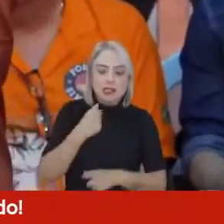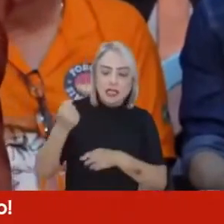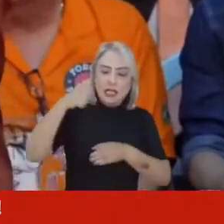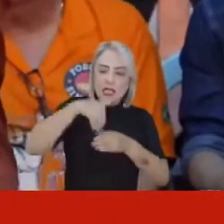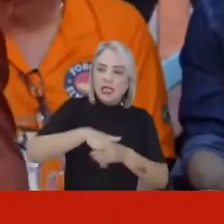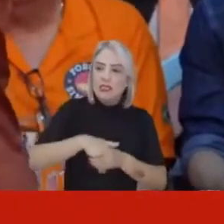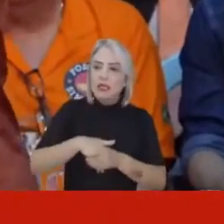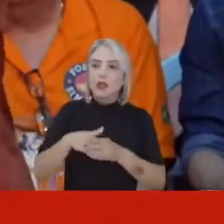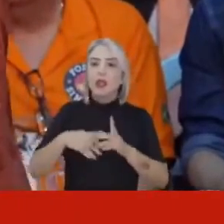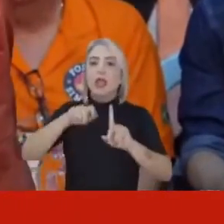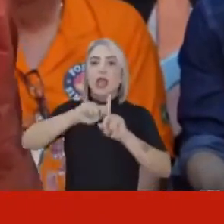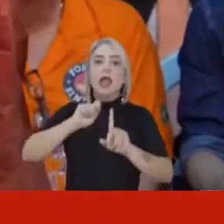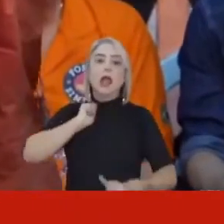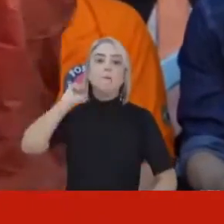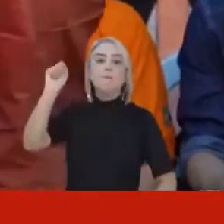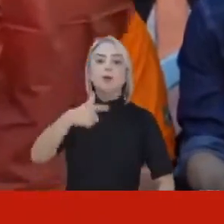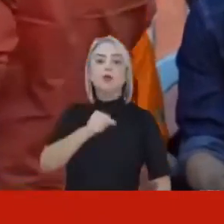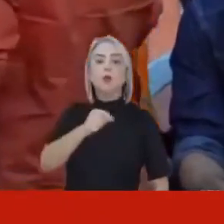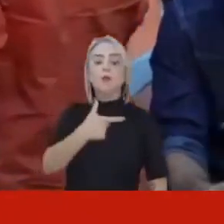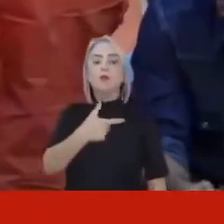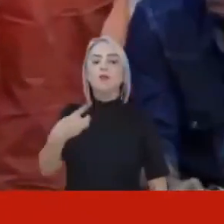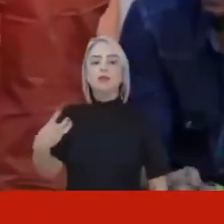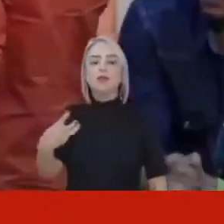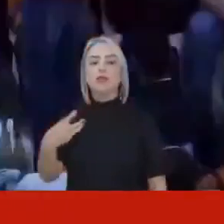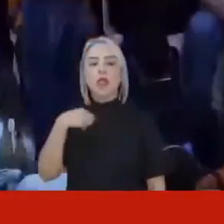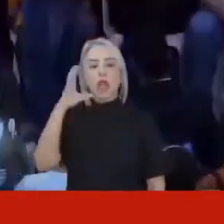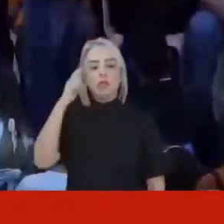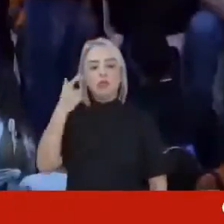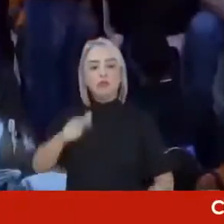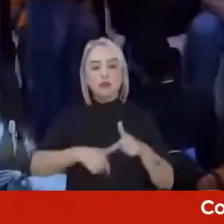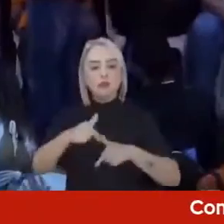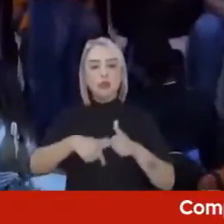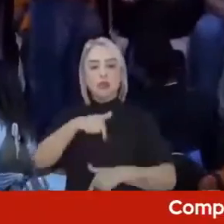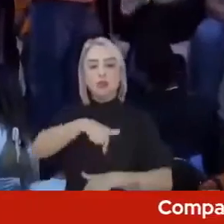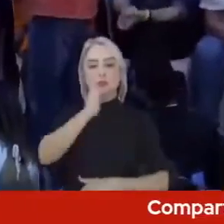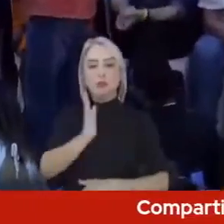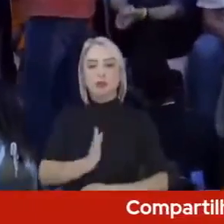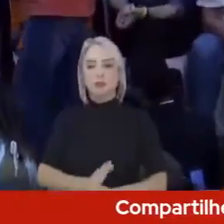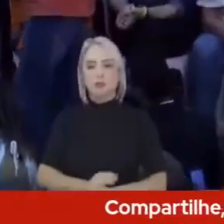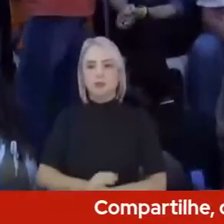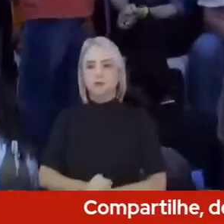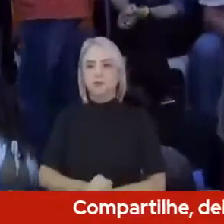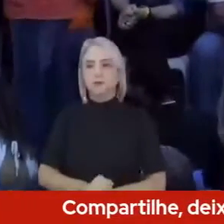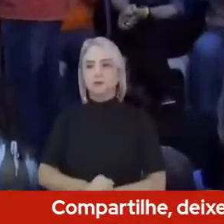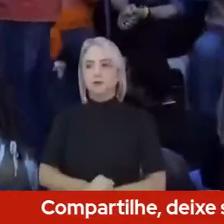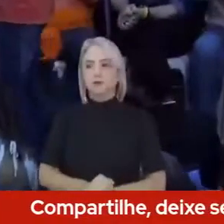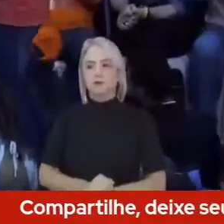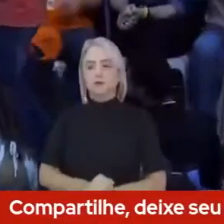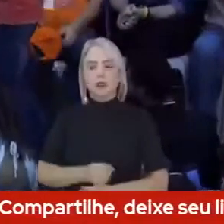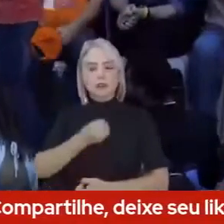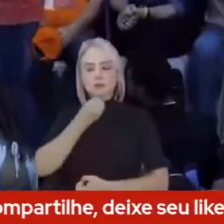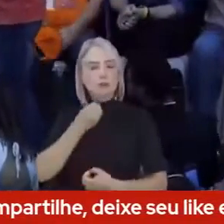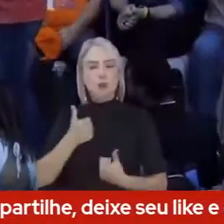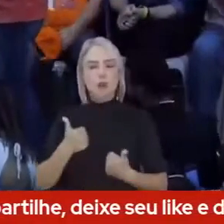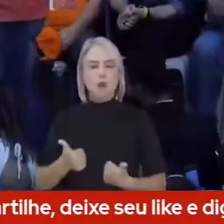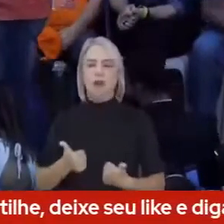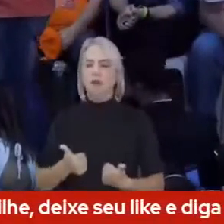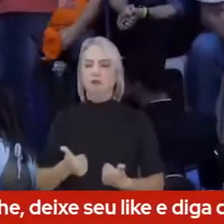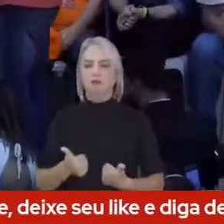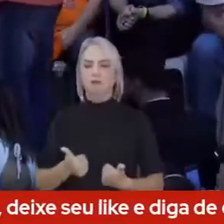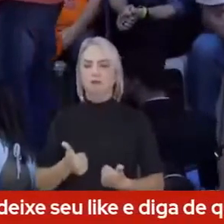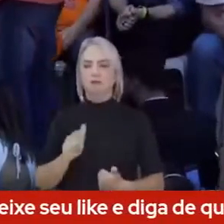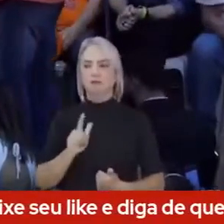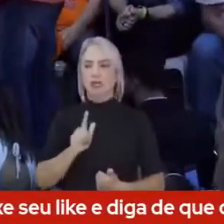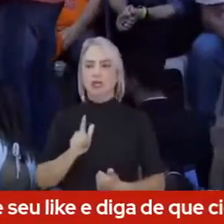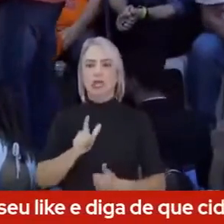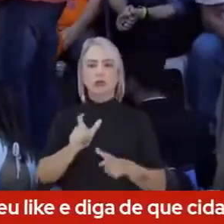do ano que vem e nós resolvemos a questão dos trabalhadores do Brasil. Na boa. Mesmo do jeito que está